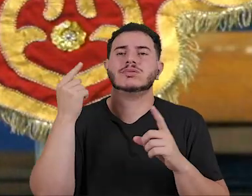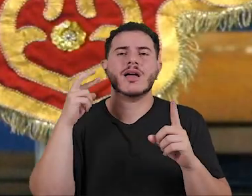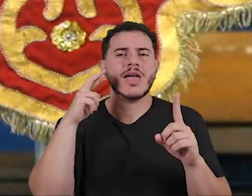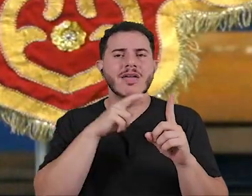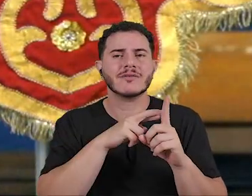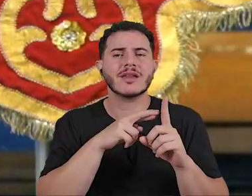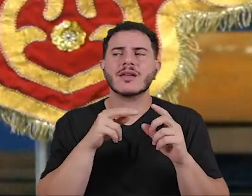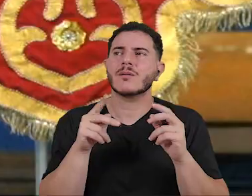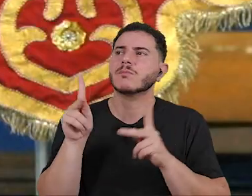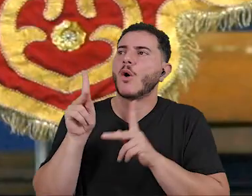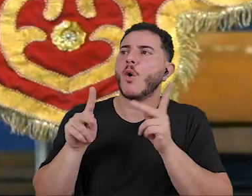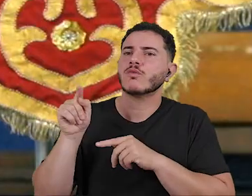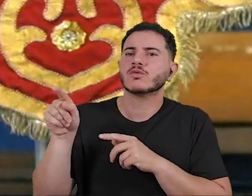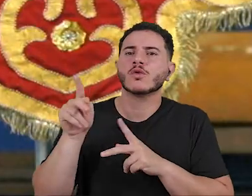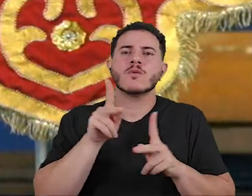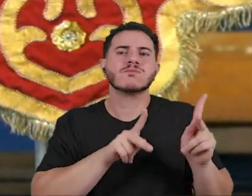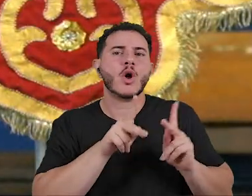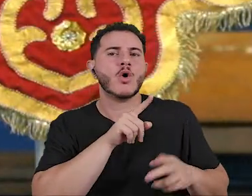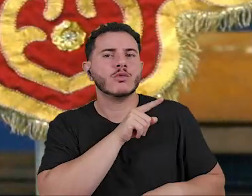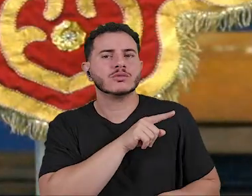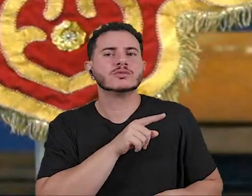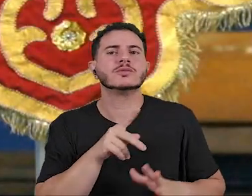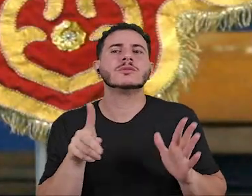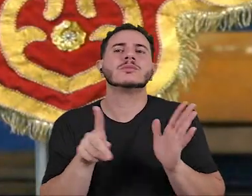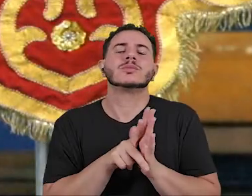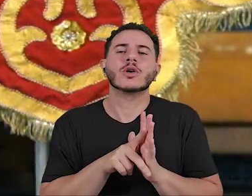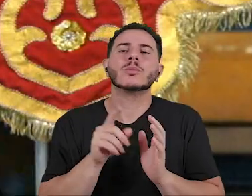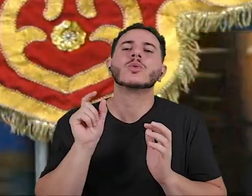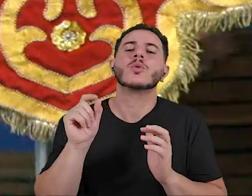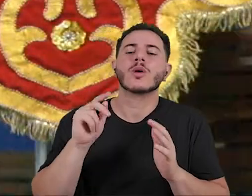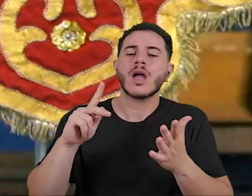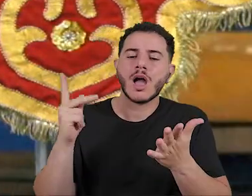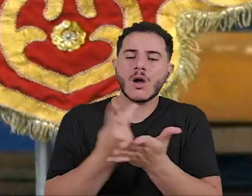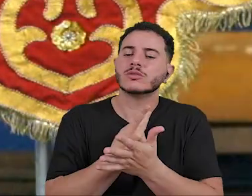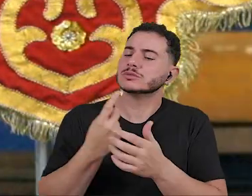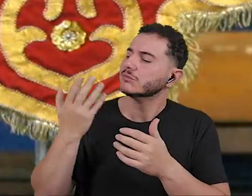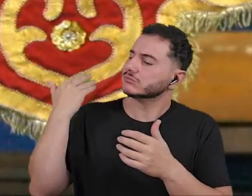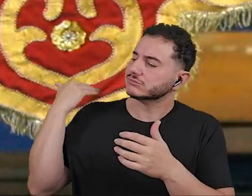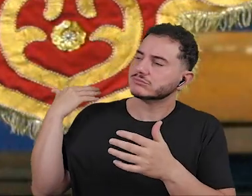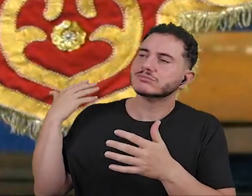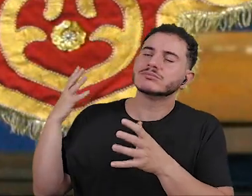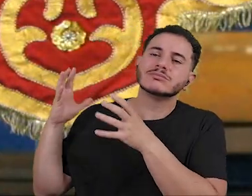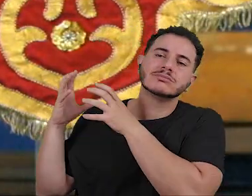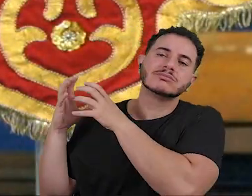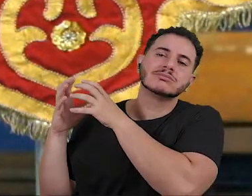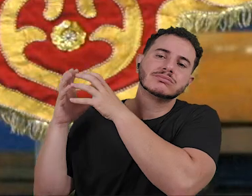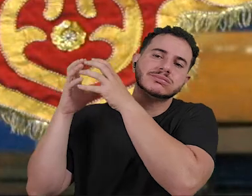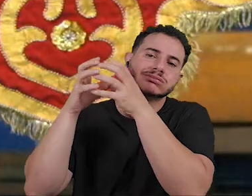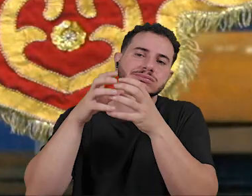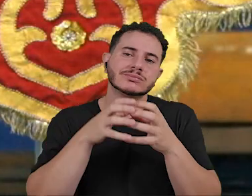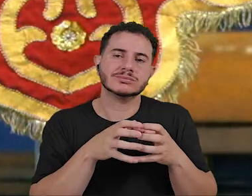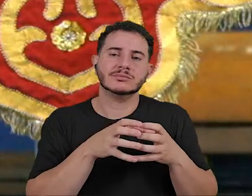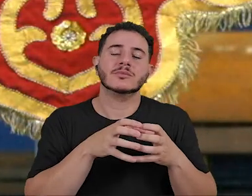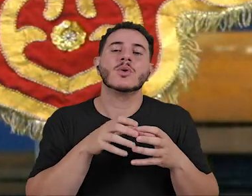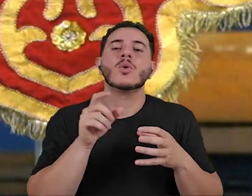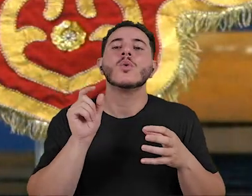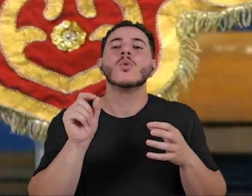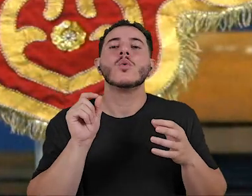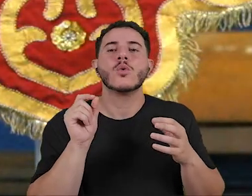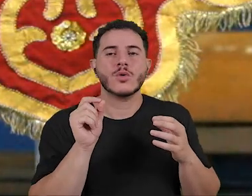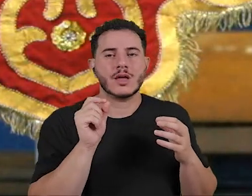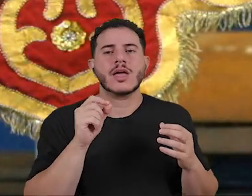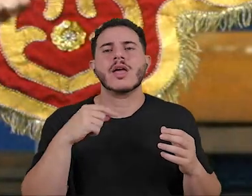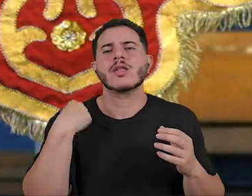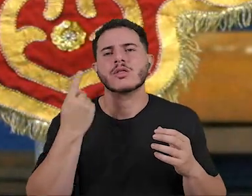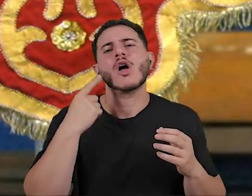onde eles foram, né, trazidos para cá. Então, de fato, fica muito difícil a gente conseguir cravar